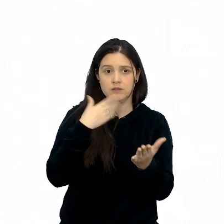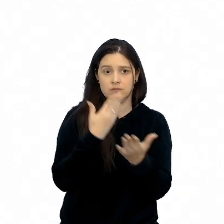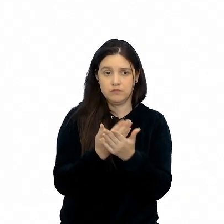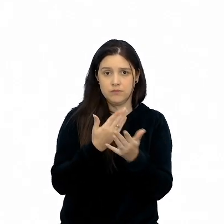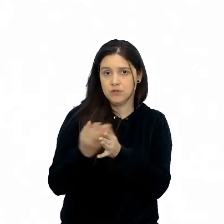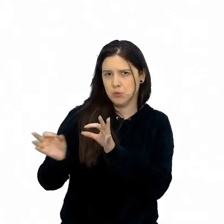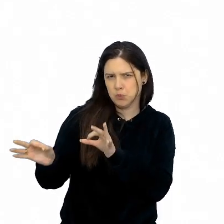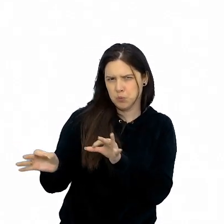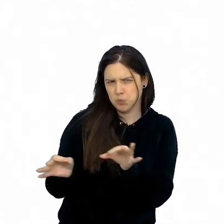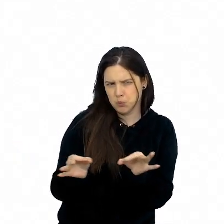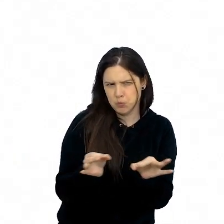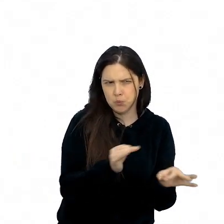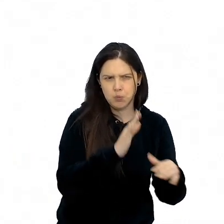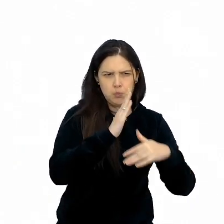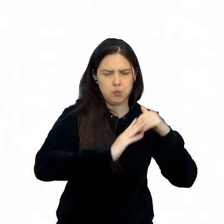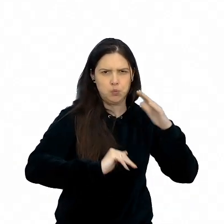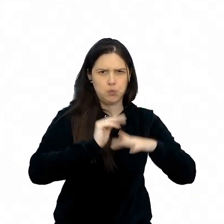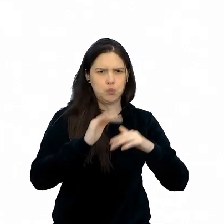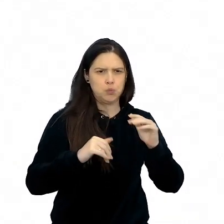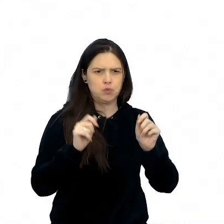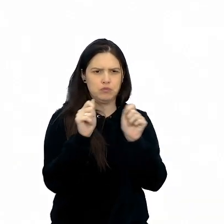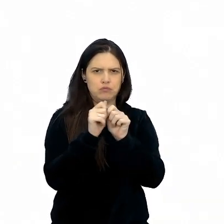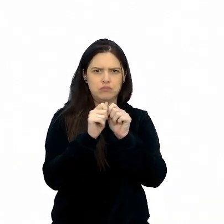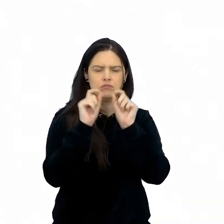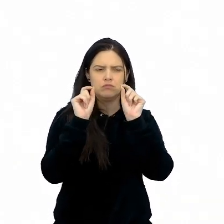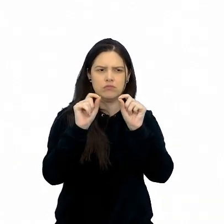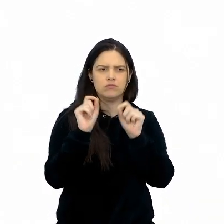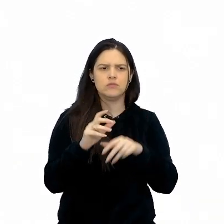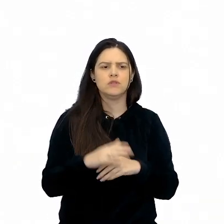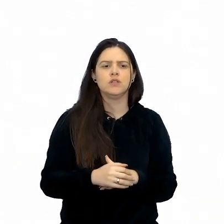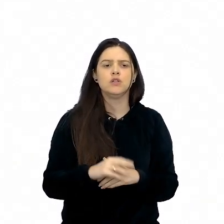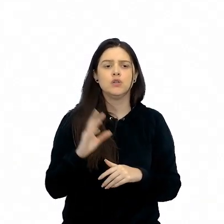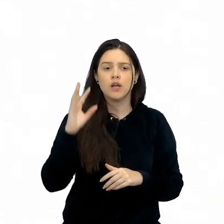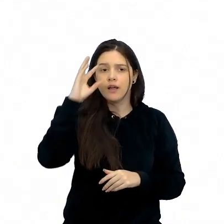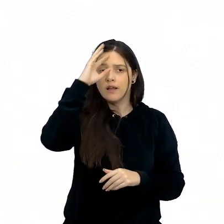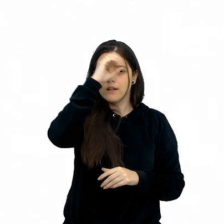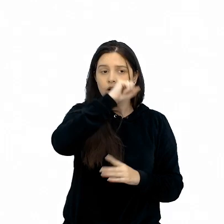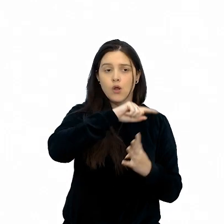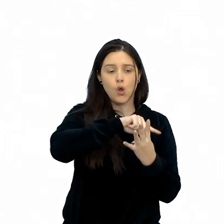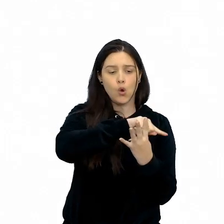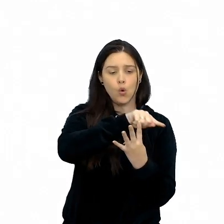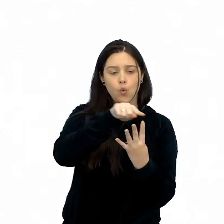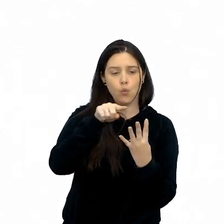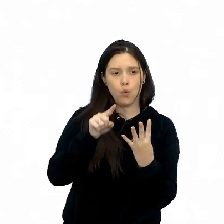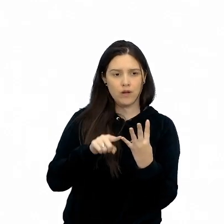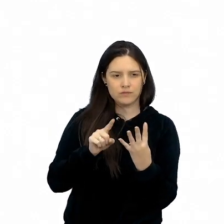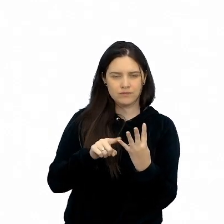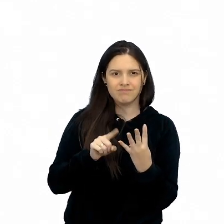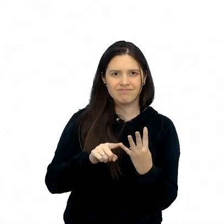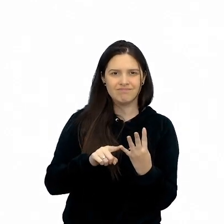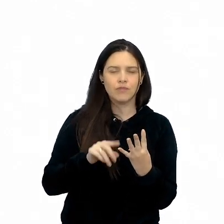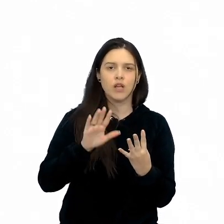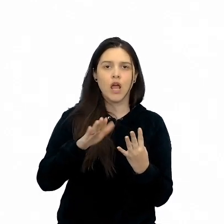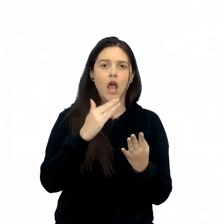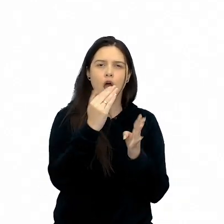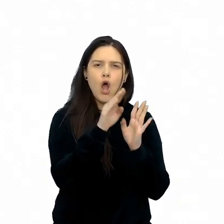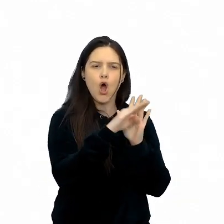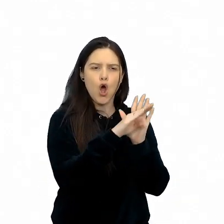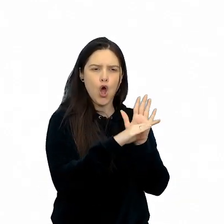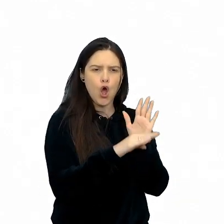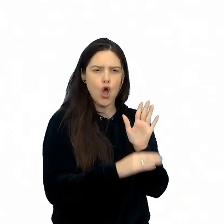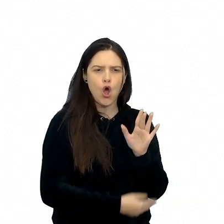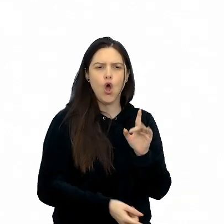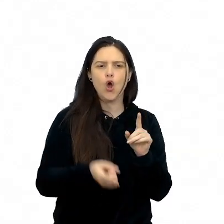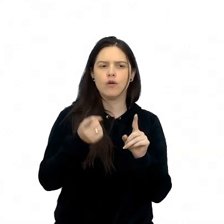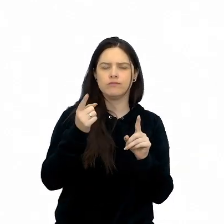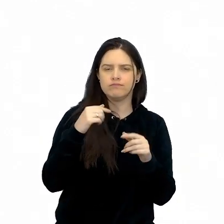dessa habilidade, nós vamos fazer o quê? A primeira, nós temos aí os nossos 4 blocos de aula, aonde o primeiro bloco ele